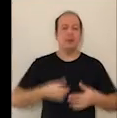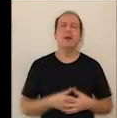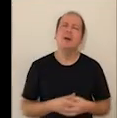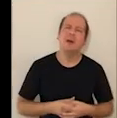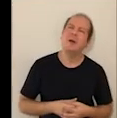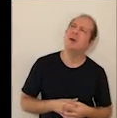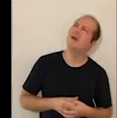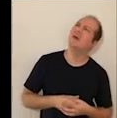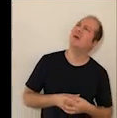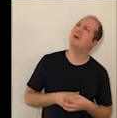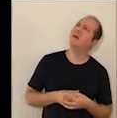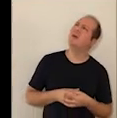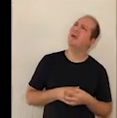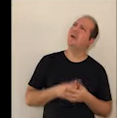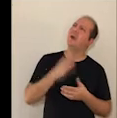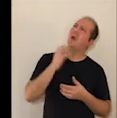Ah,